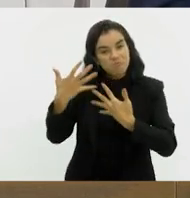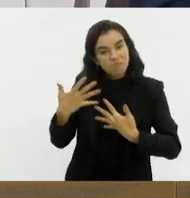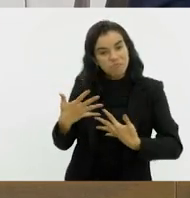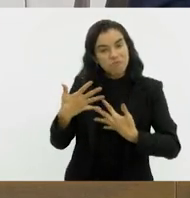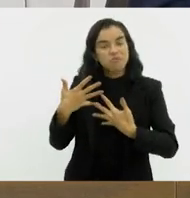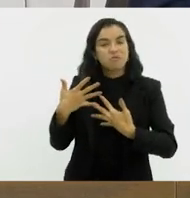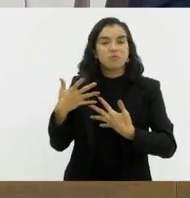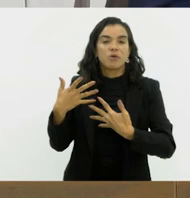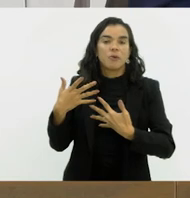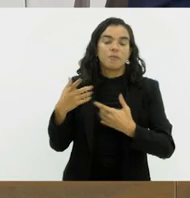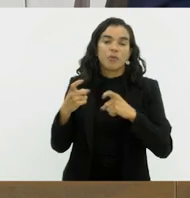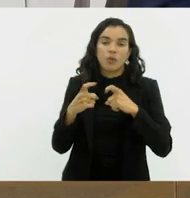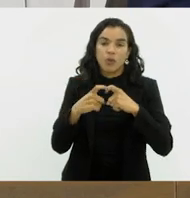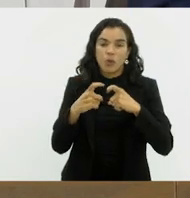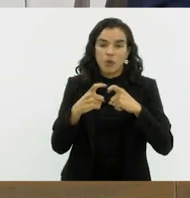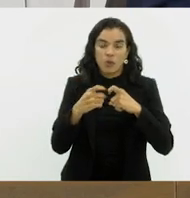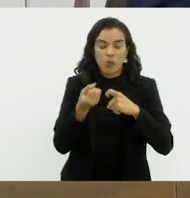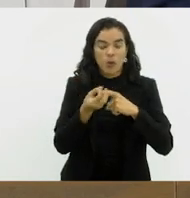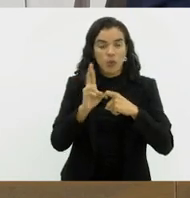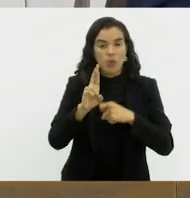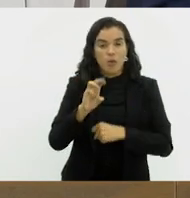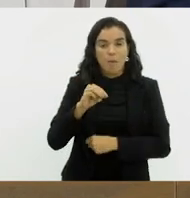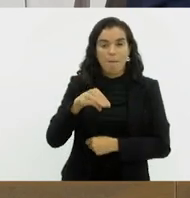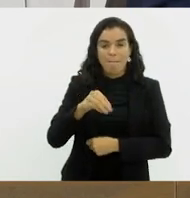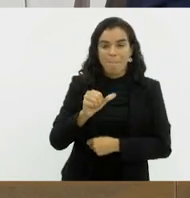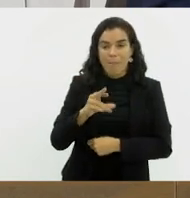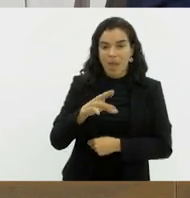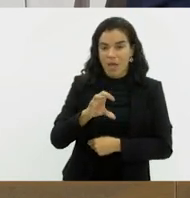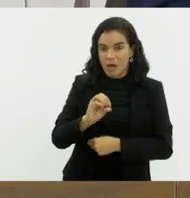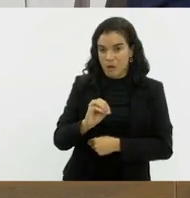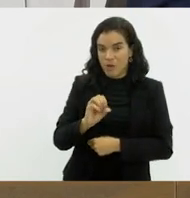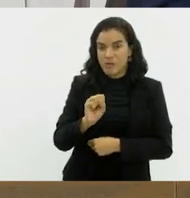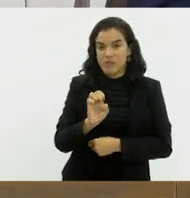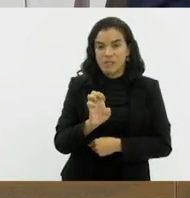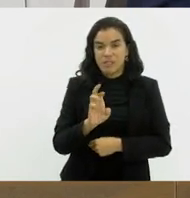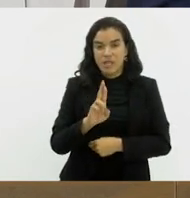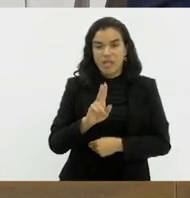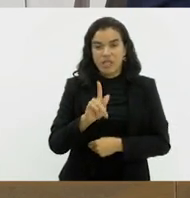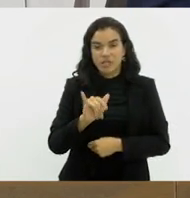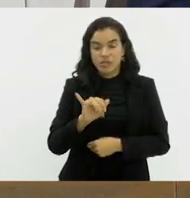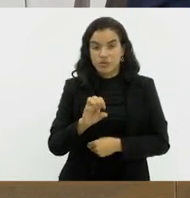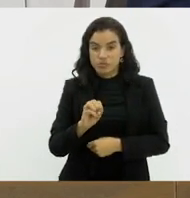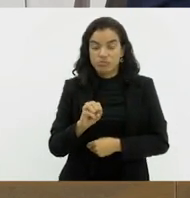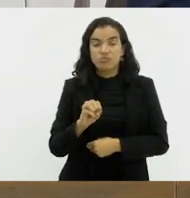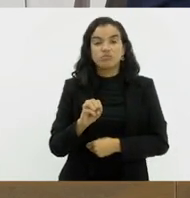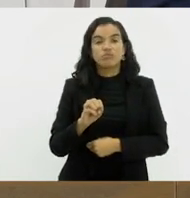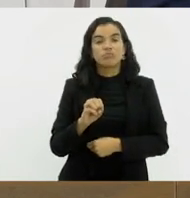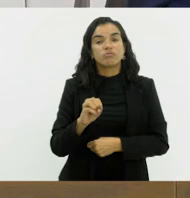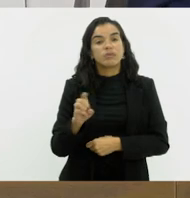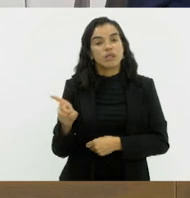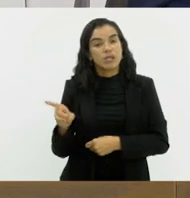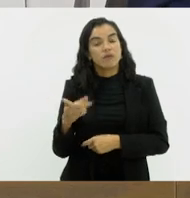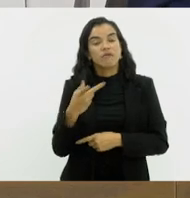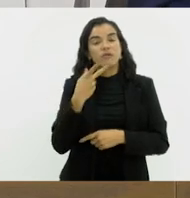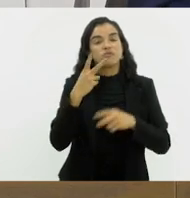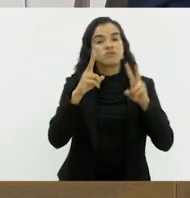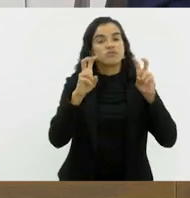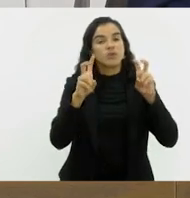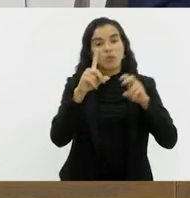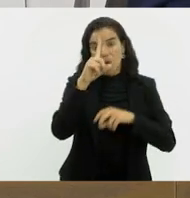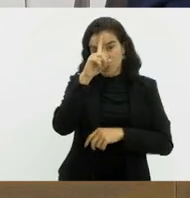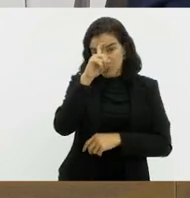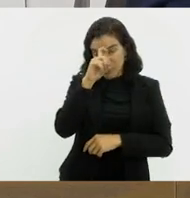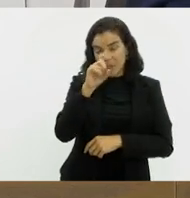do Dr. Mário Sérgio hoje, que se reportou ao Hospital Sanatório Penal como